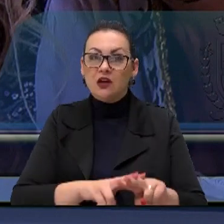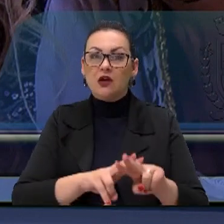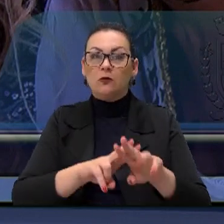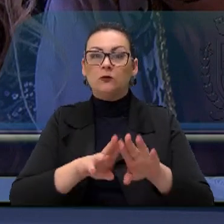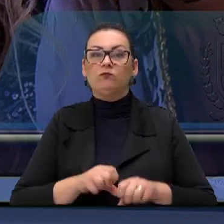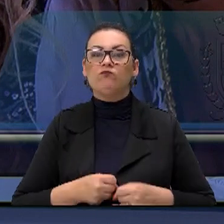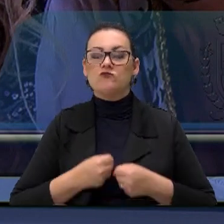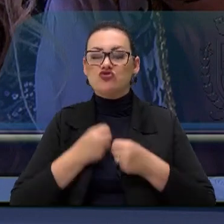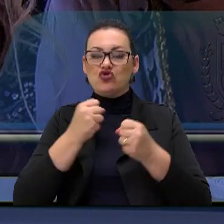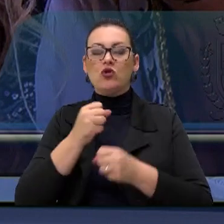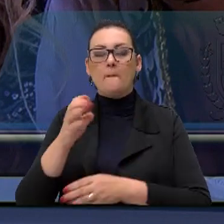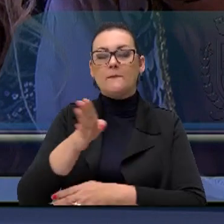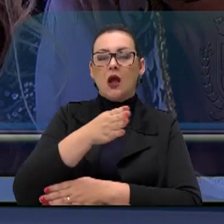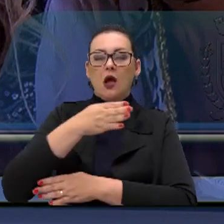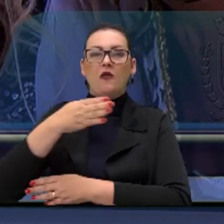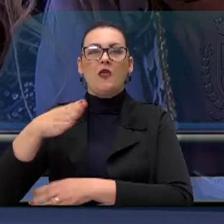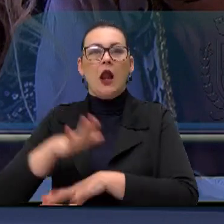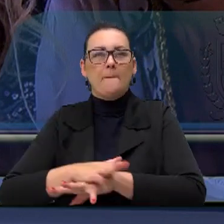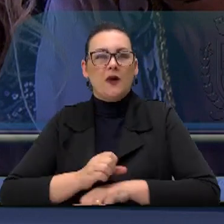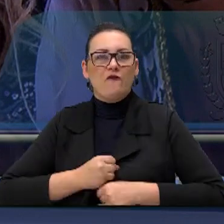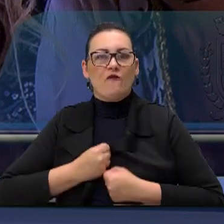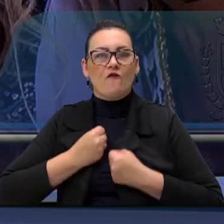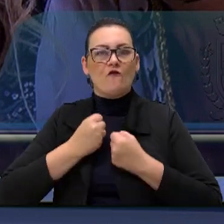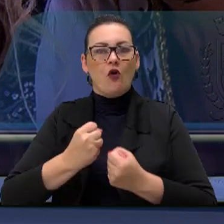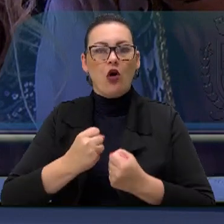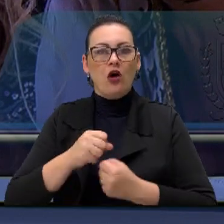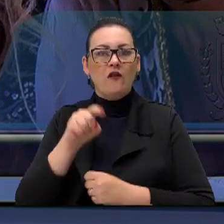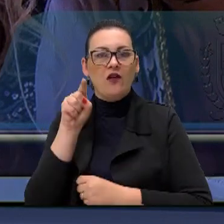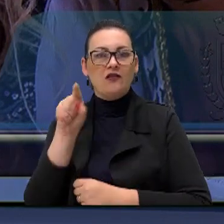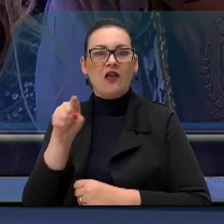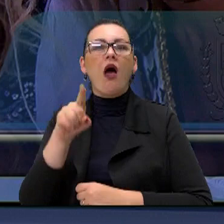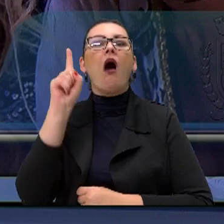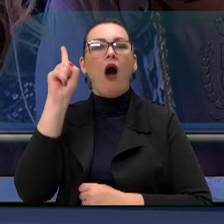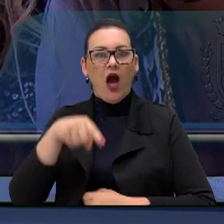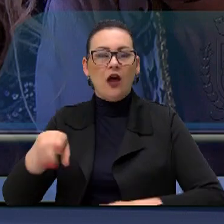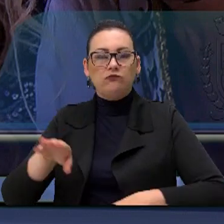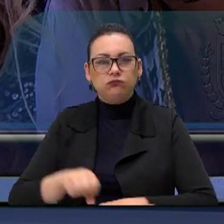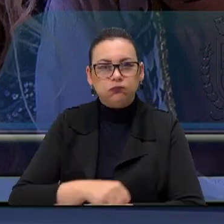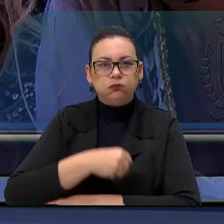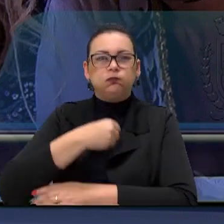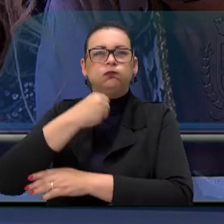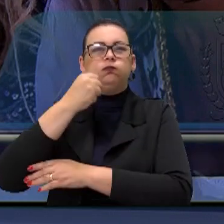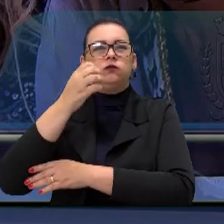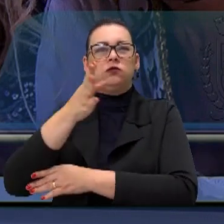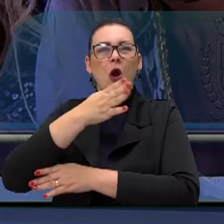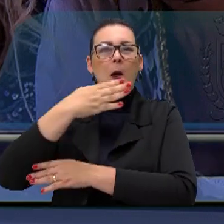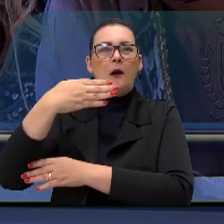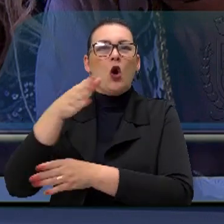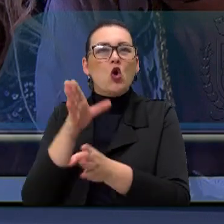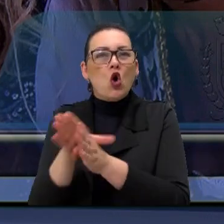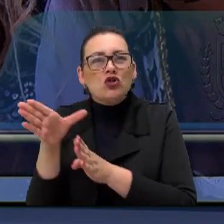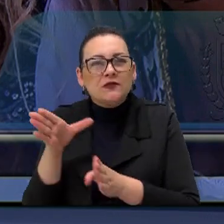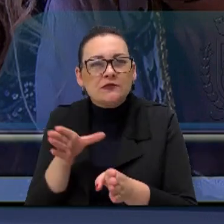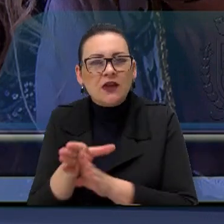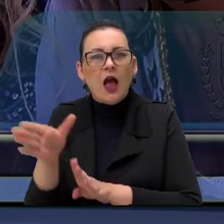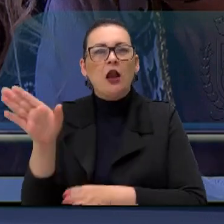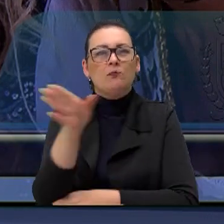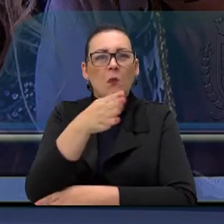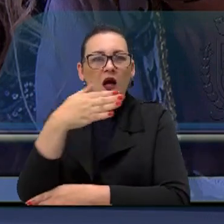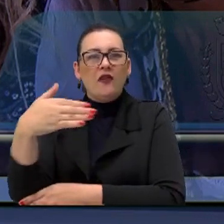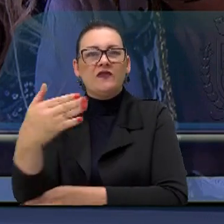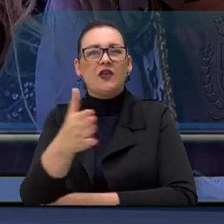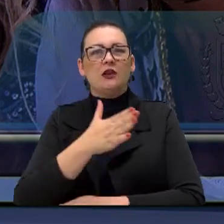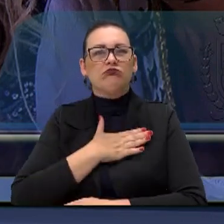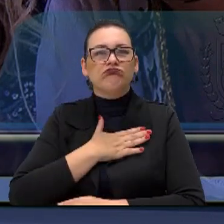a bandeira e ficam cada vez mais fortes. E você é uma que está erguendo a bandeira do Conselho e a bandeira